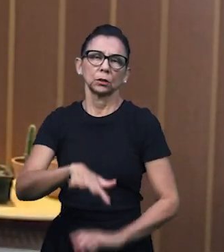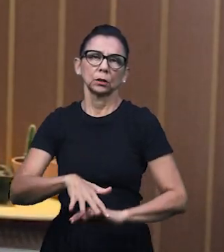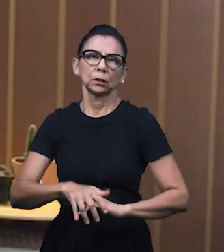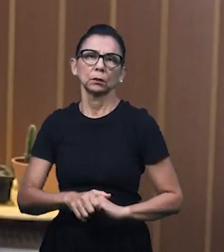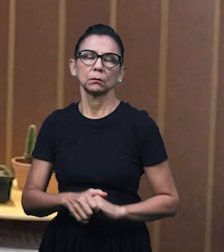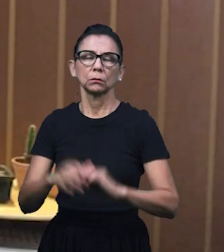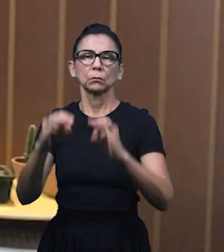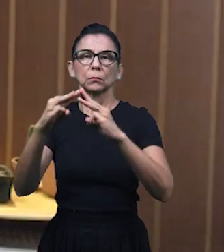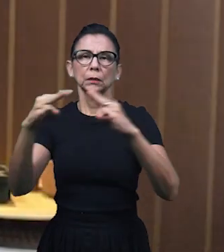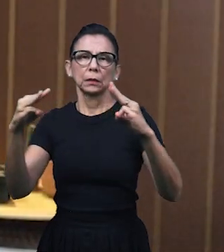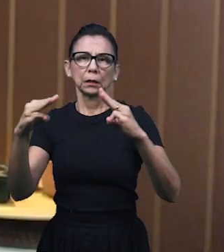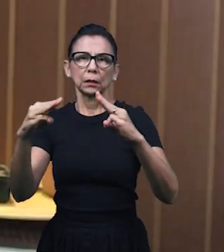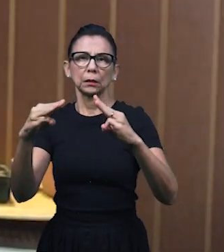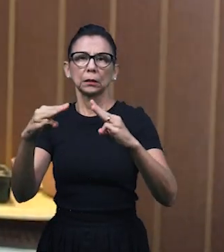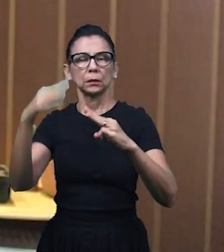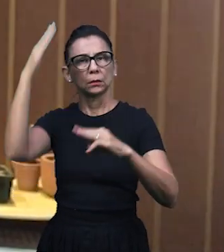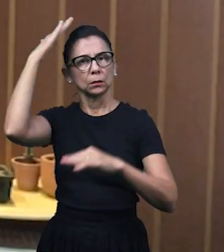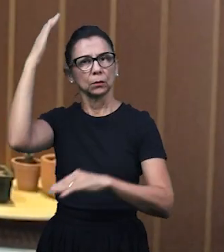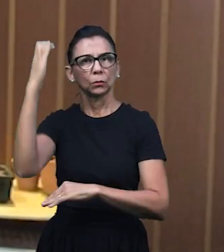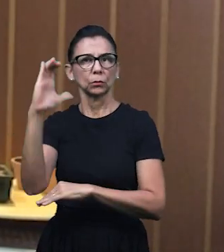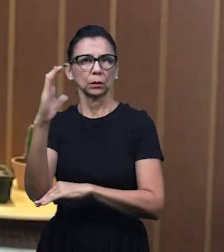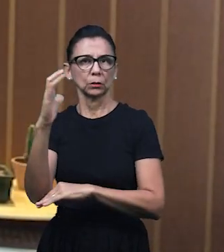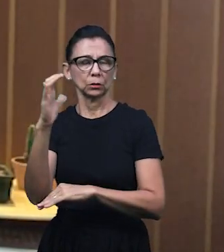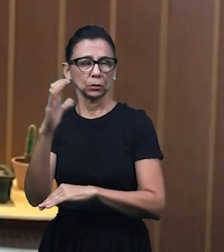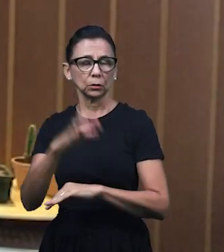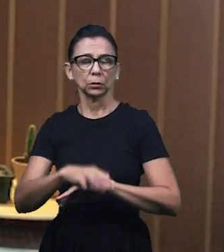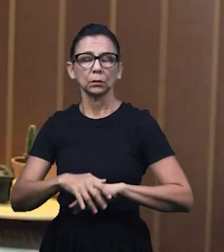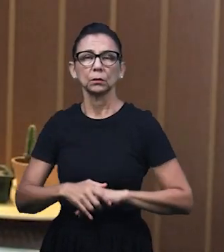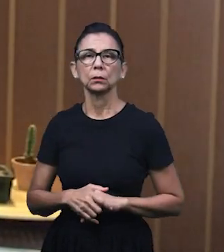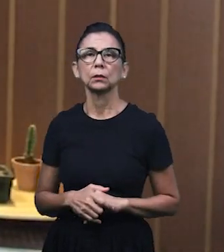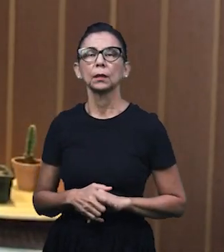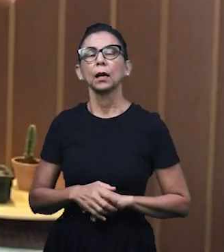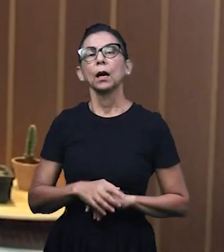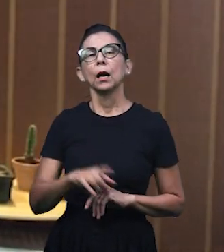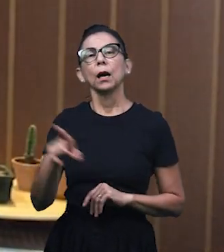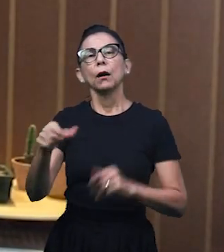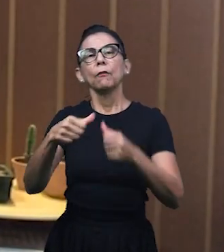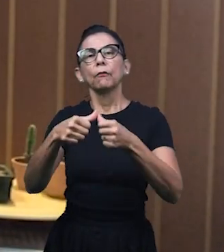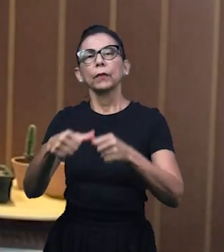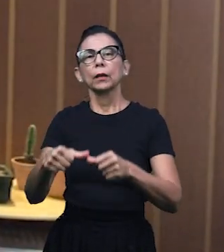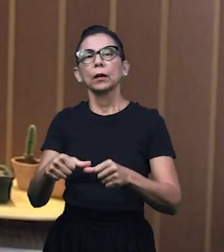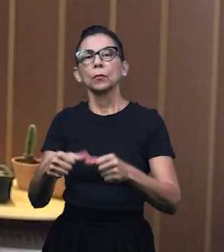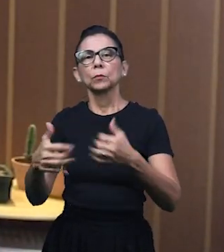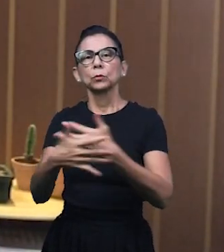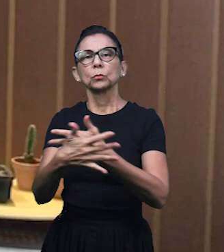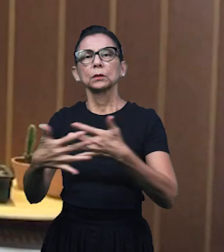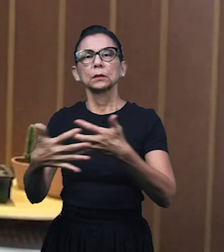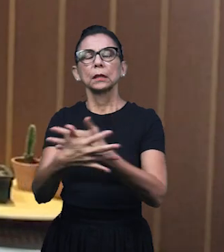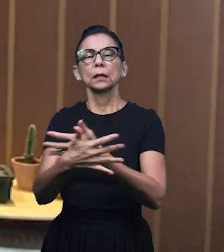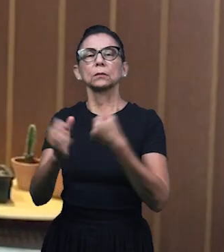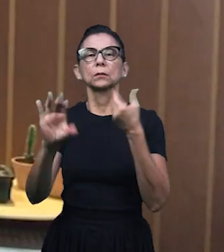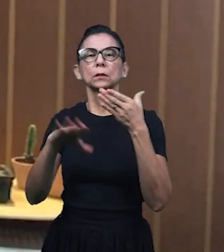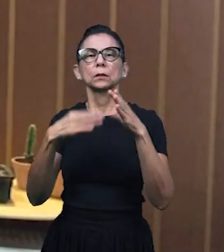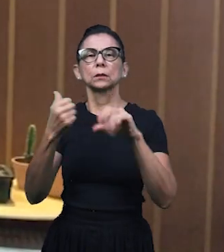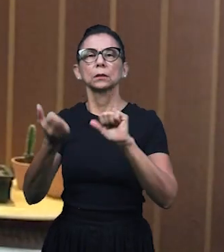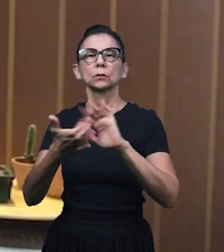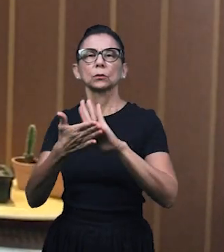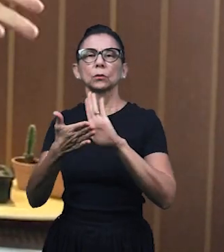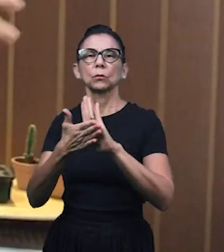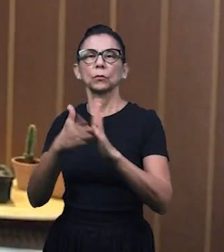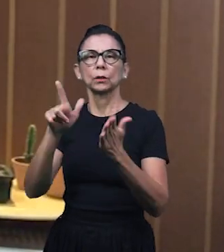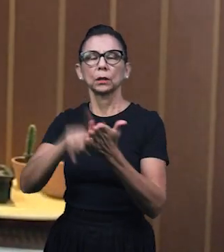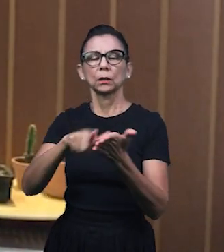Manaim de Curitiba, na cidade de Pinhais, onde ali ficamos no centro cantando louvores e